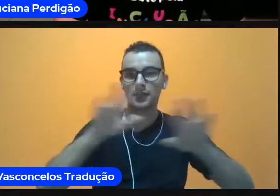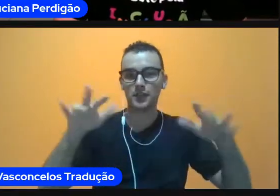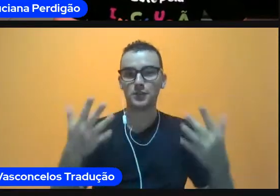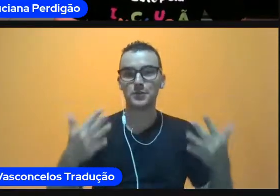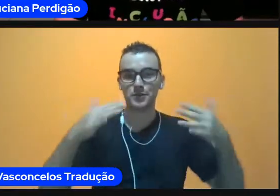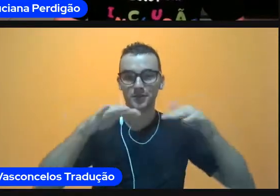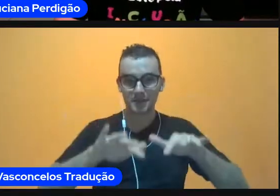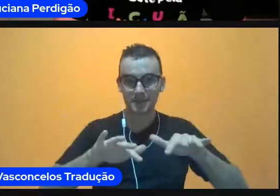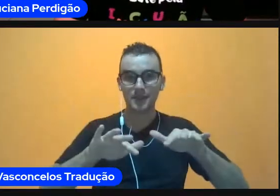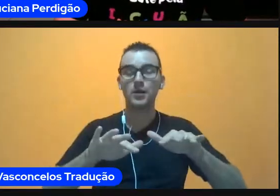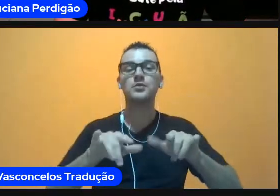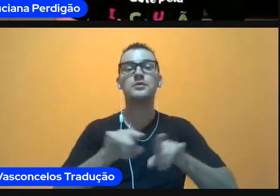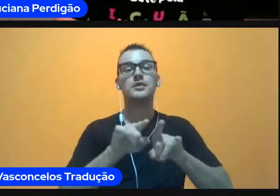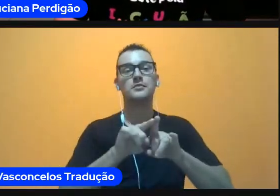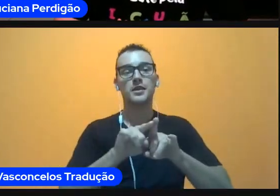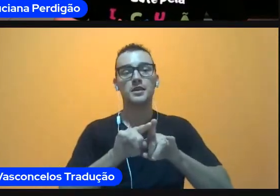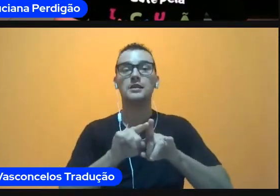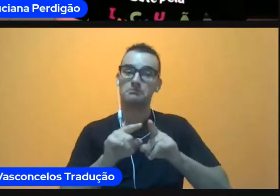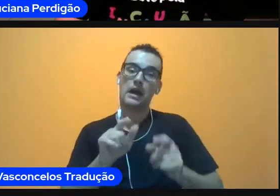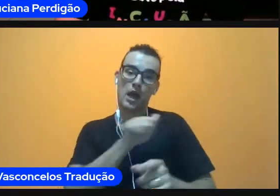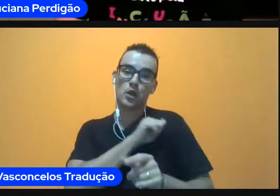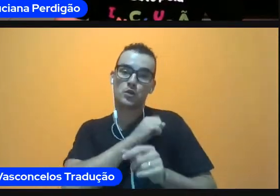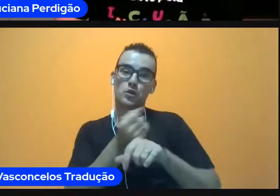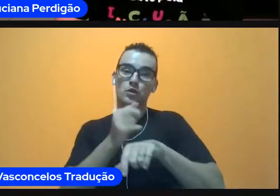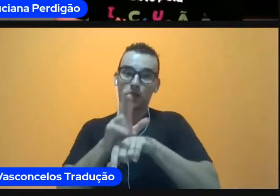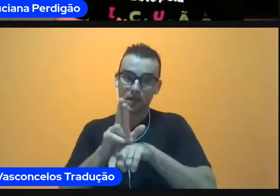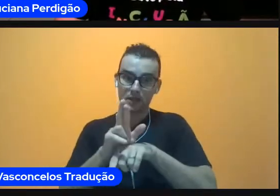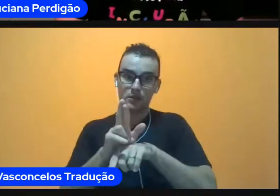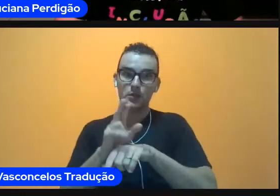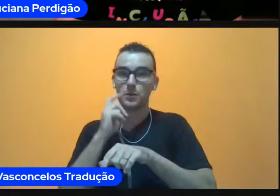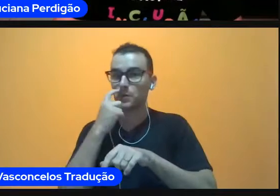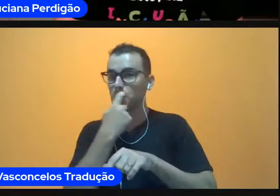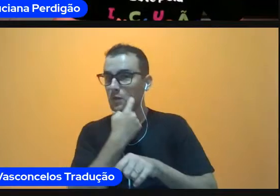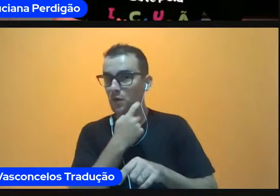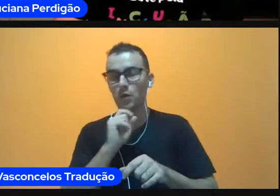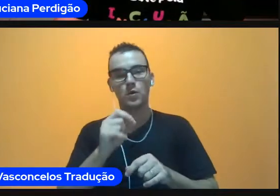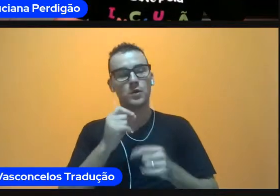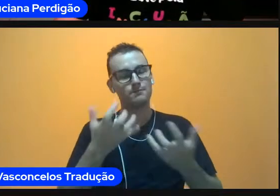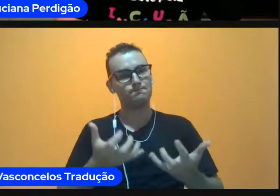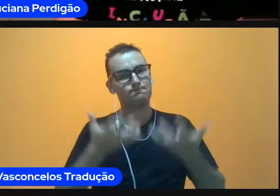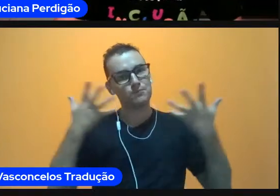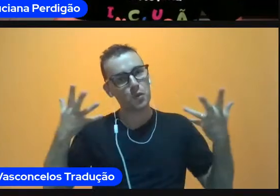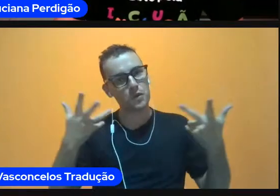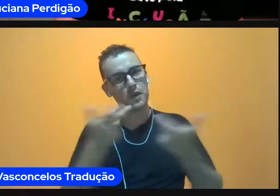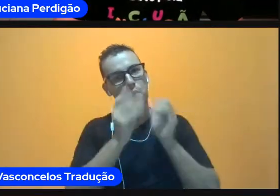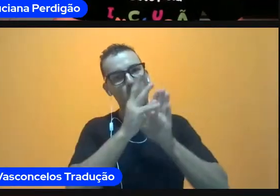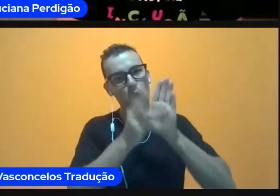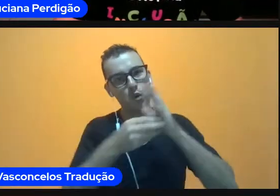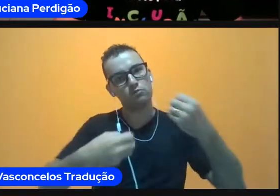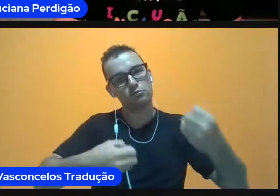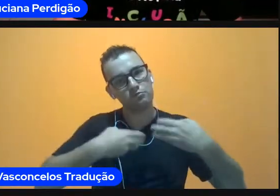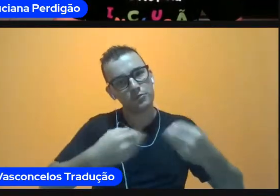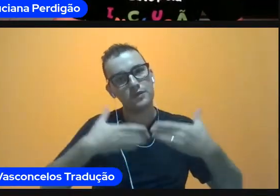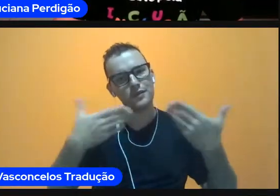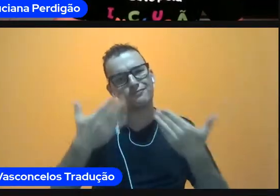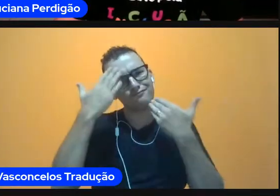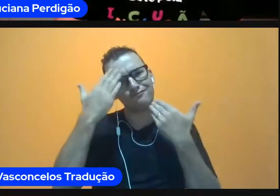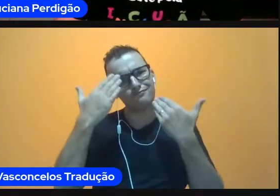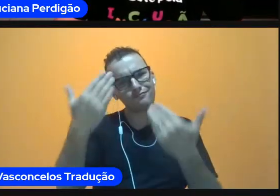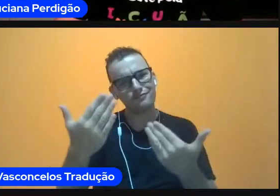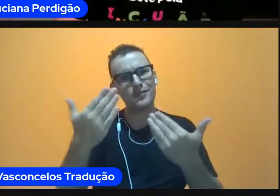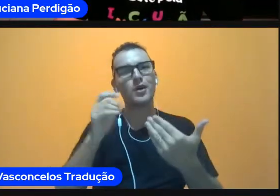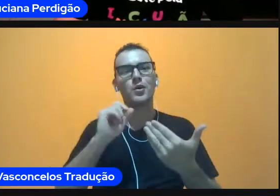inclusão, minha doutoranda Luciana Perdigão. Vamos enriquecer com todo esse conteúdo e deixamos aqui toda a nossa gratidão